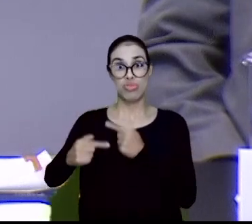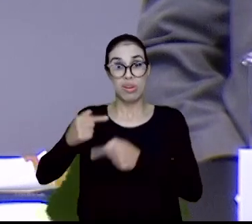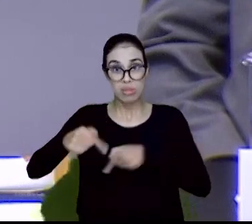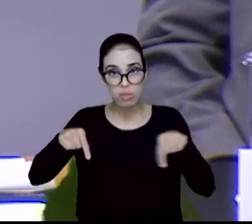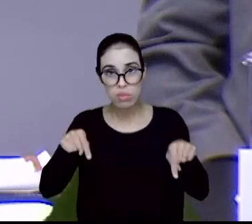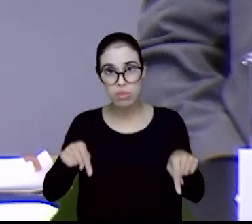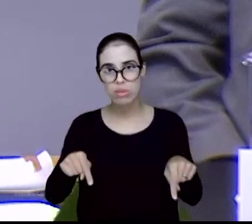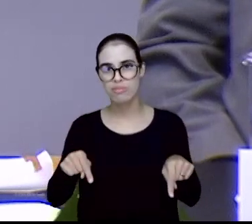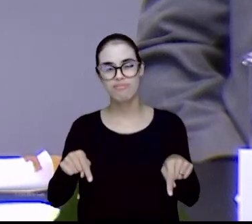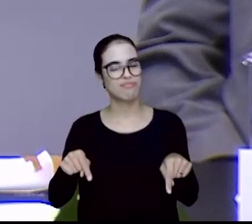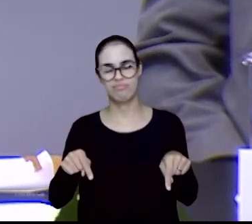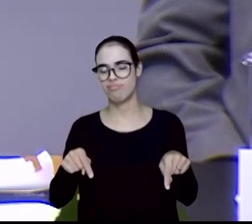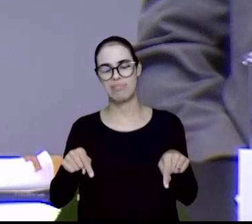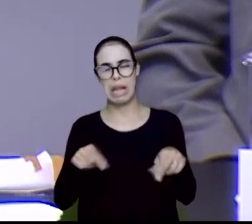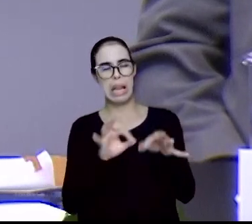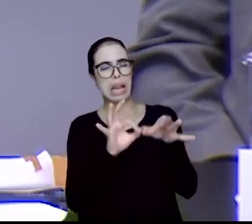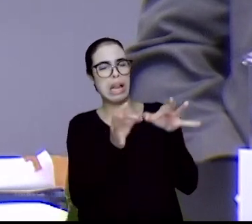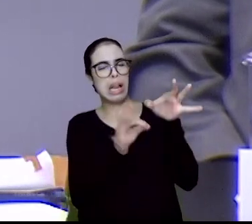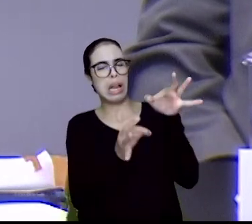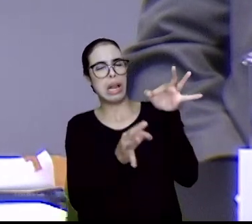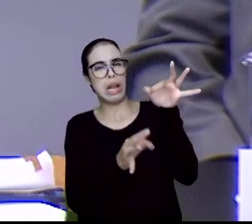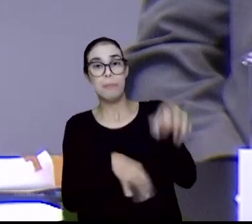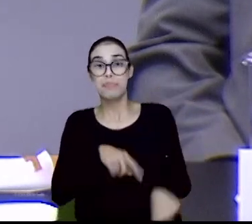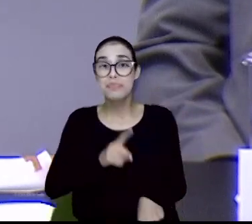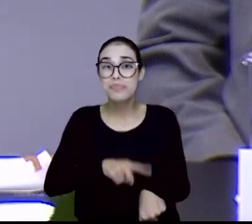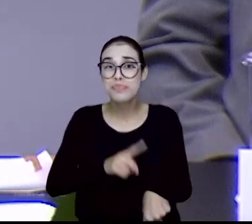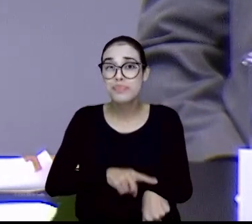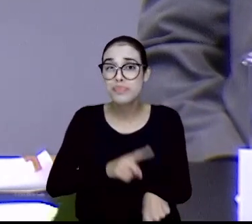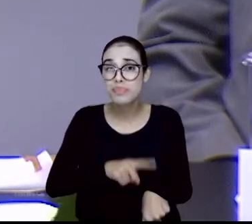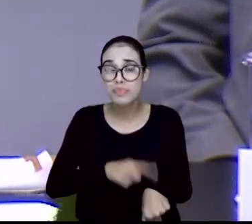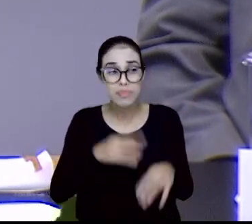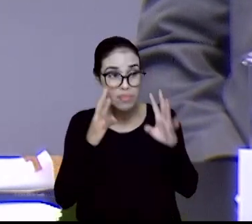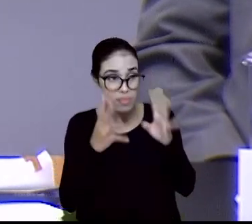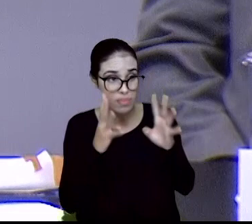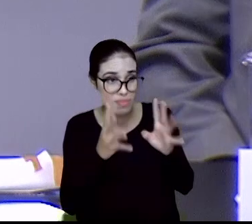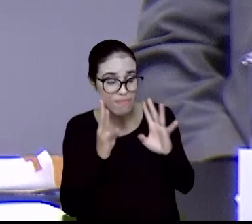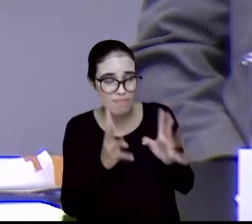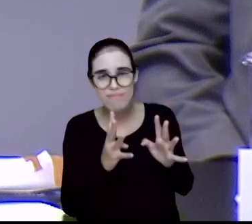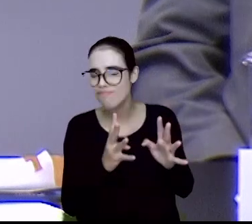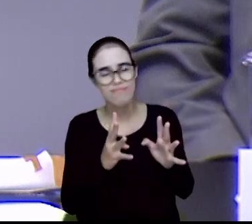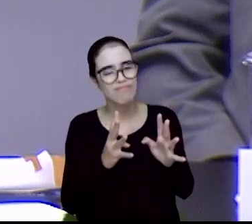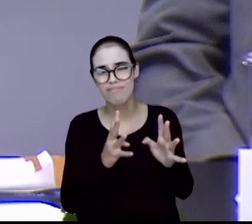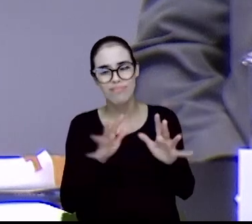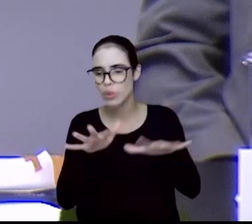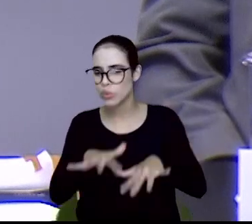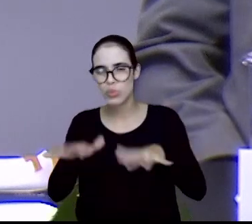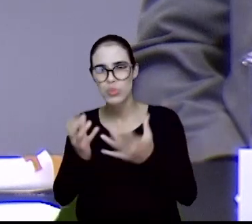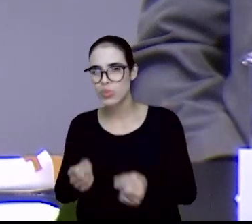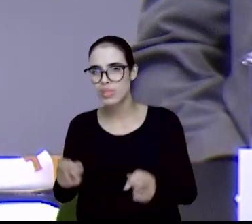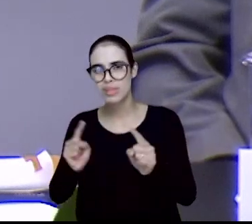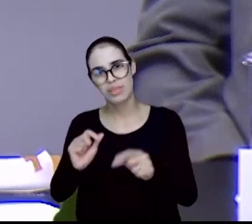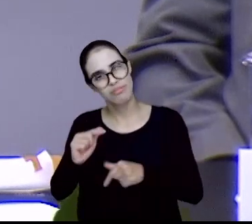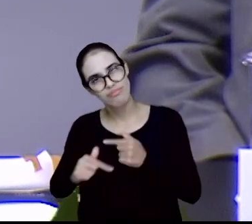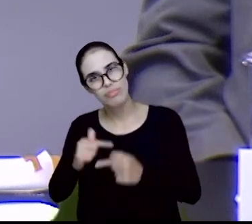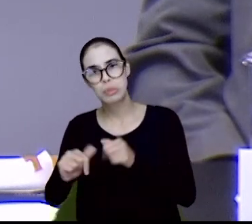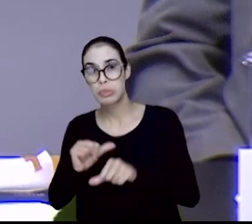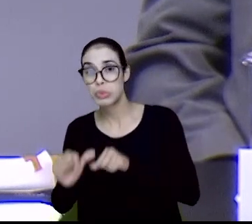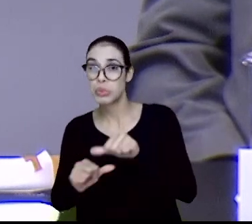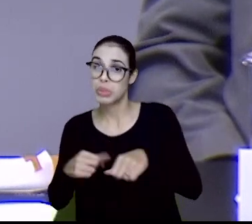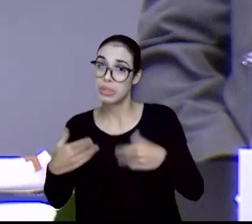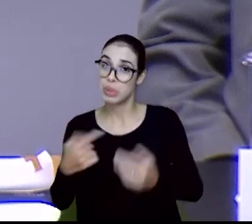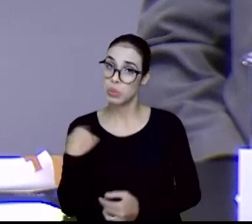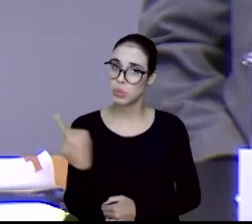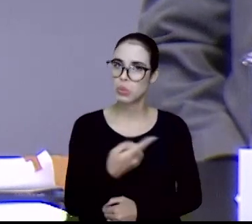o investimento de tempo nesse enciclopedismo. Portanto, nós precisamos ser um pouco